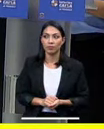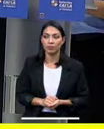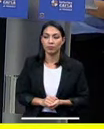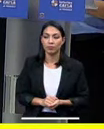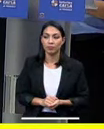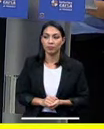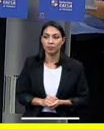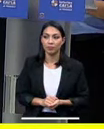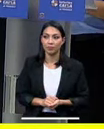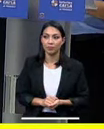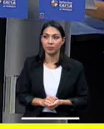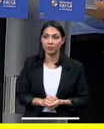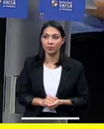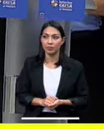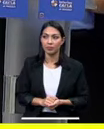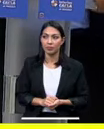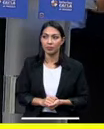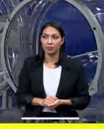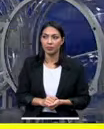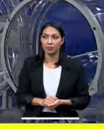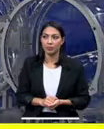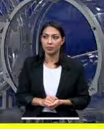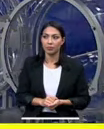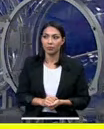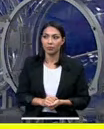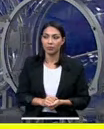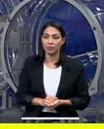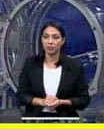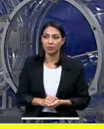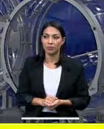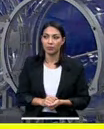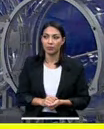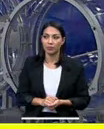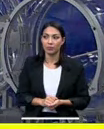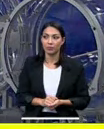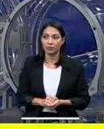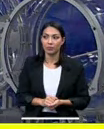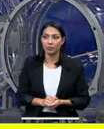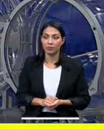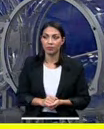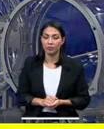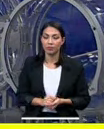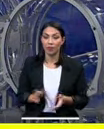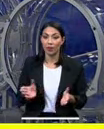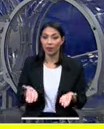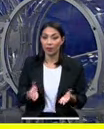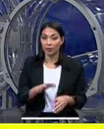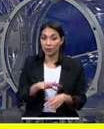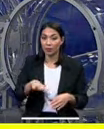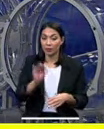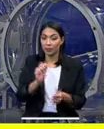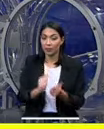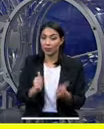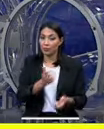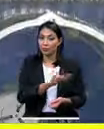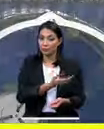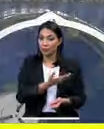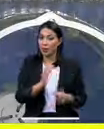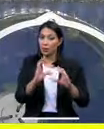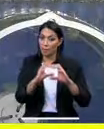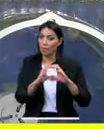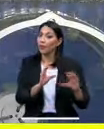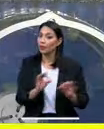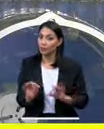e Marilene de Araújo. Vamos começar? Passaremos agora ao sorteio do Time do Coração. Bolas